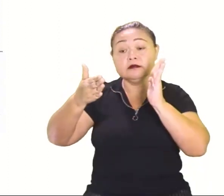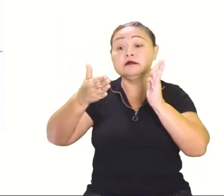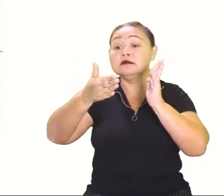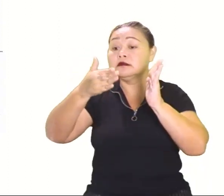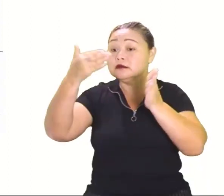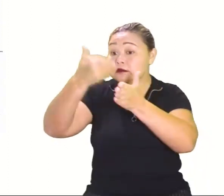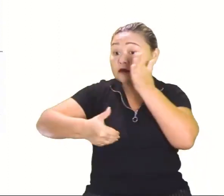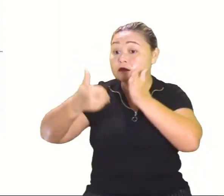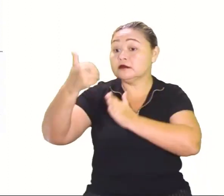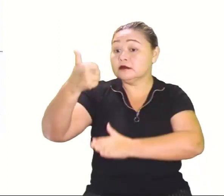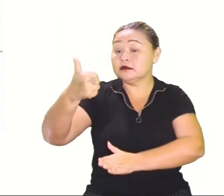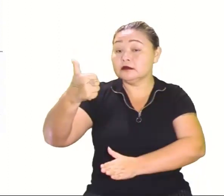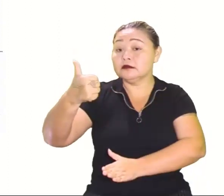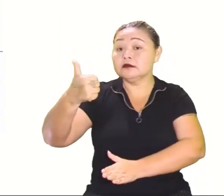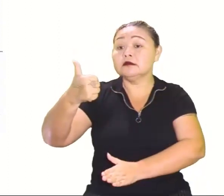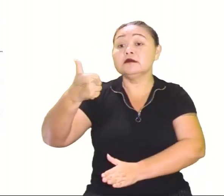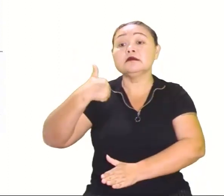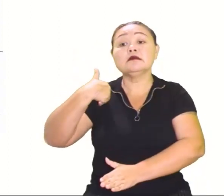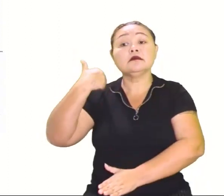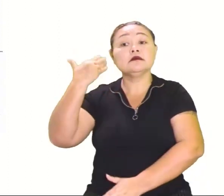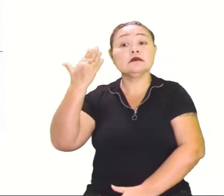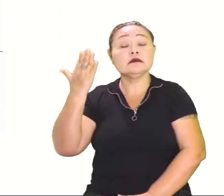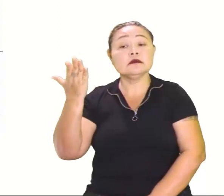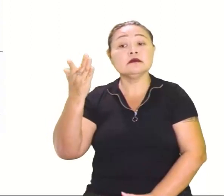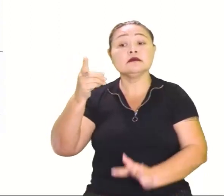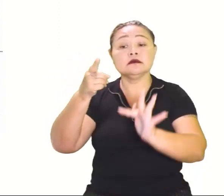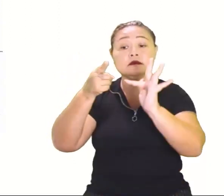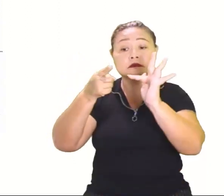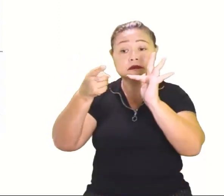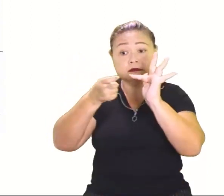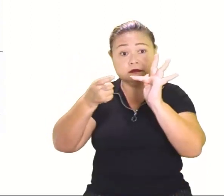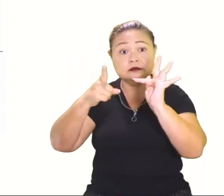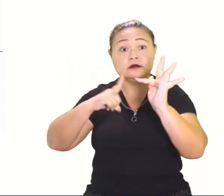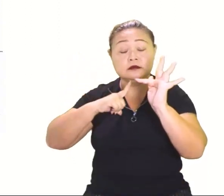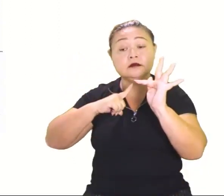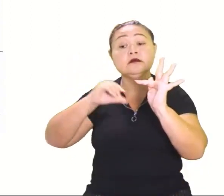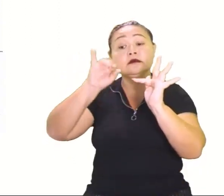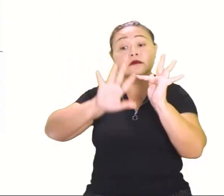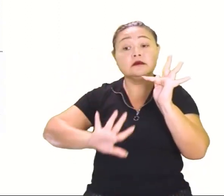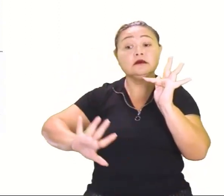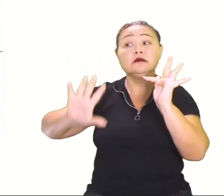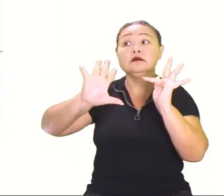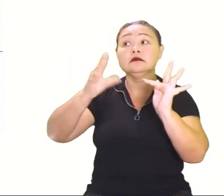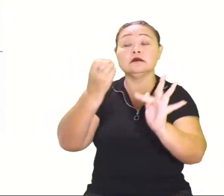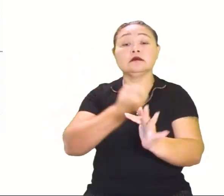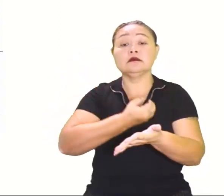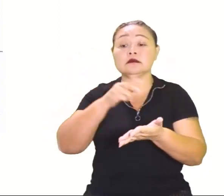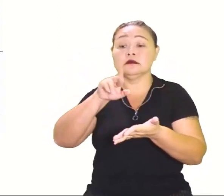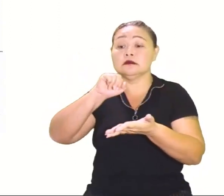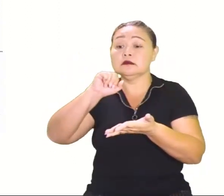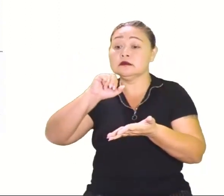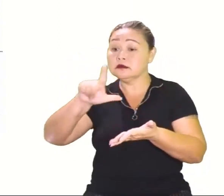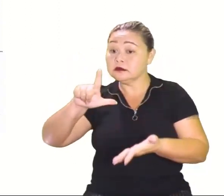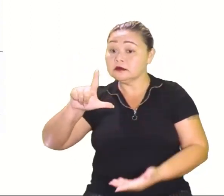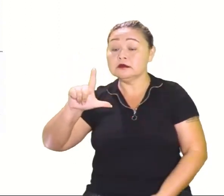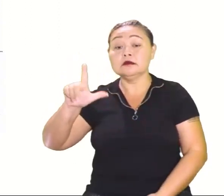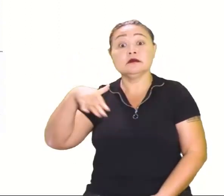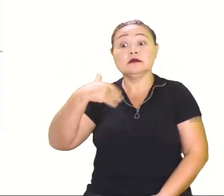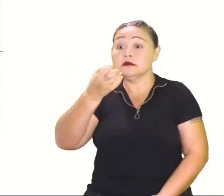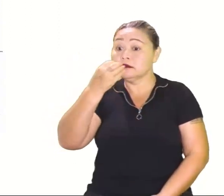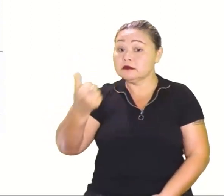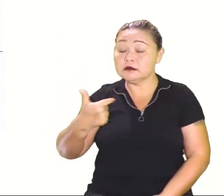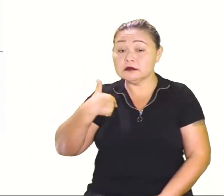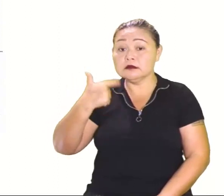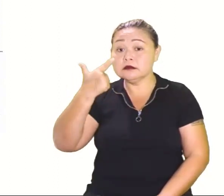módulo, menos 1. Definida com o f de x, ou seja, com a imagem nos números reais.